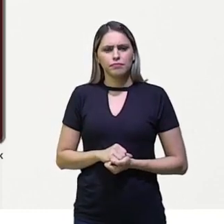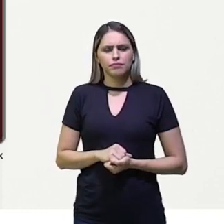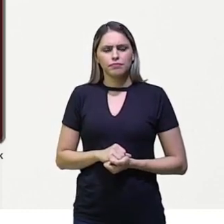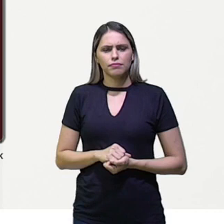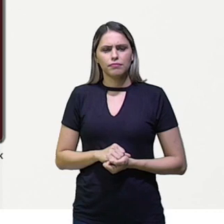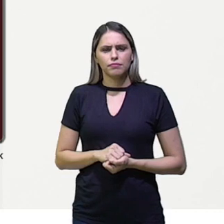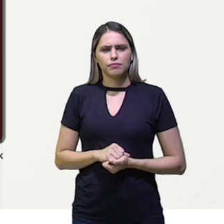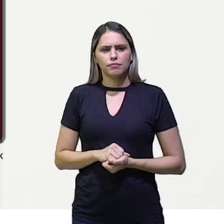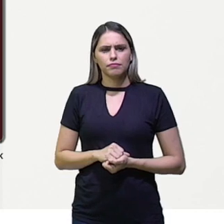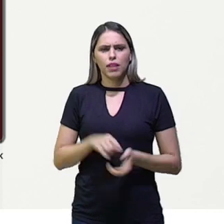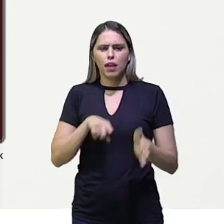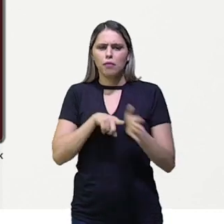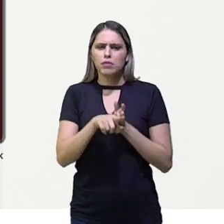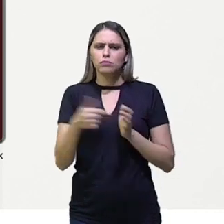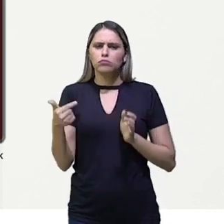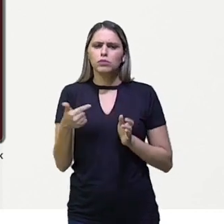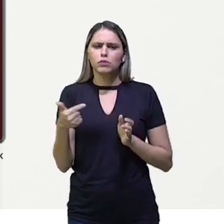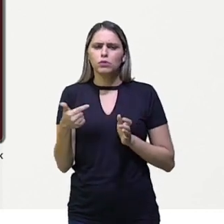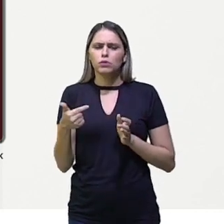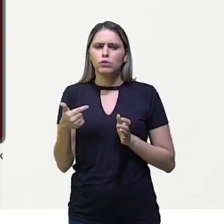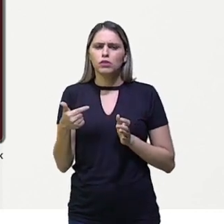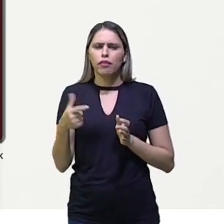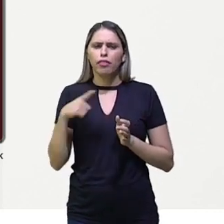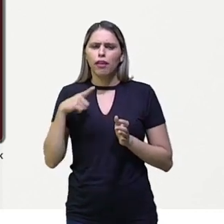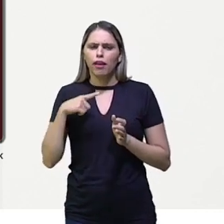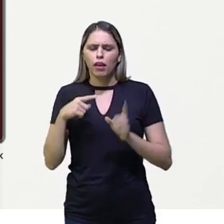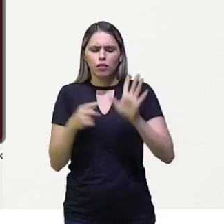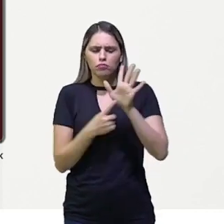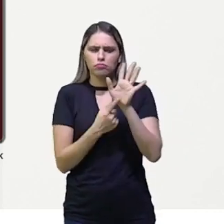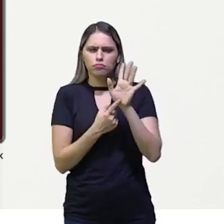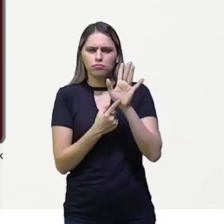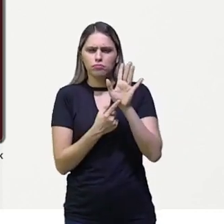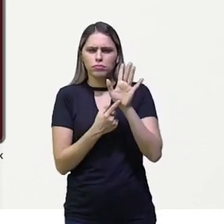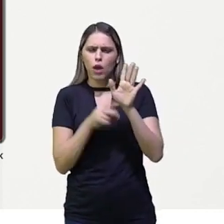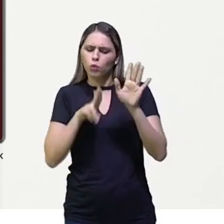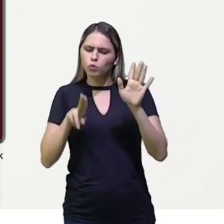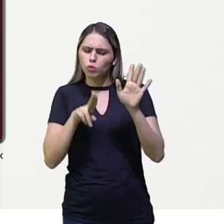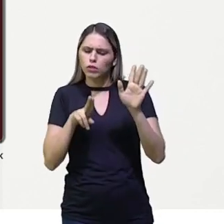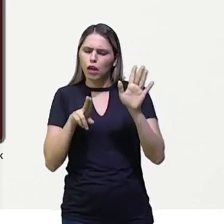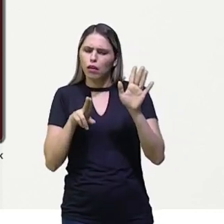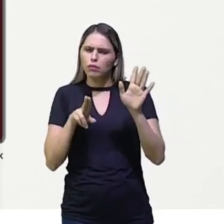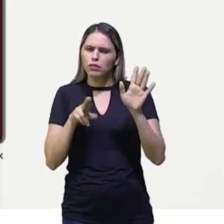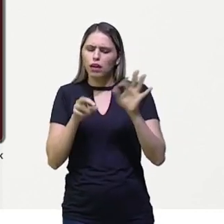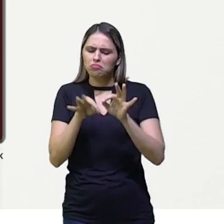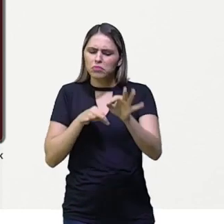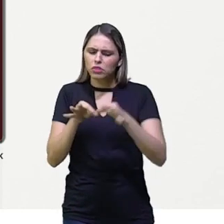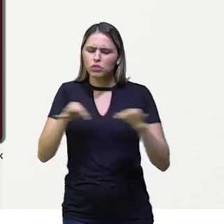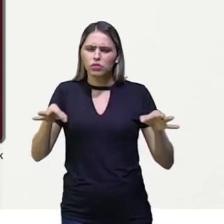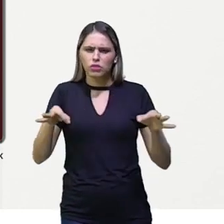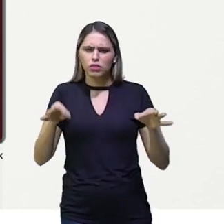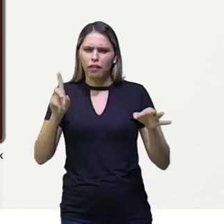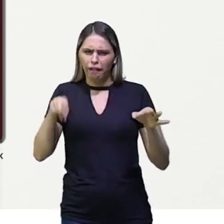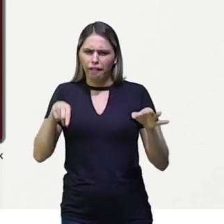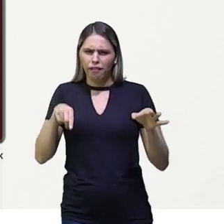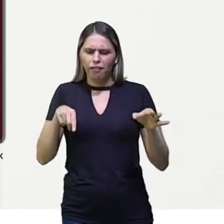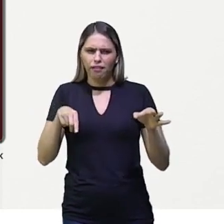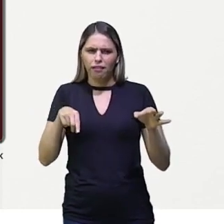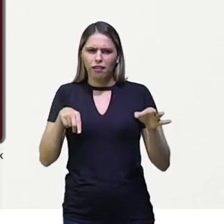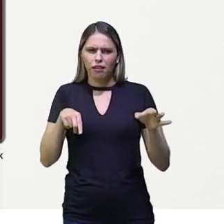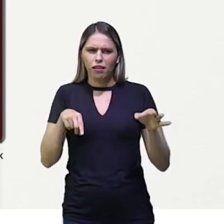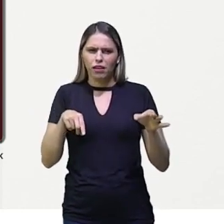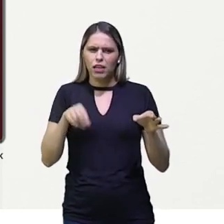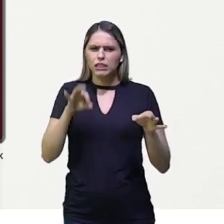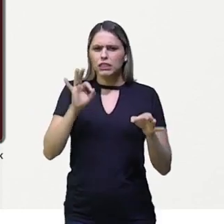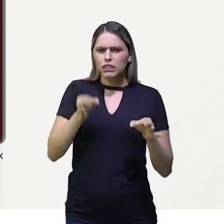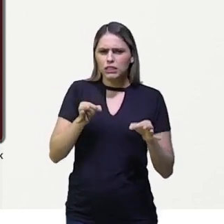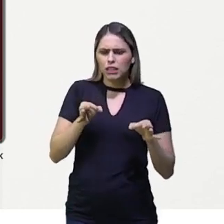No segundo item, o palmo é uma medida de comprimento considerada. Marque a opção